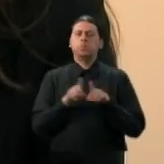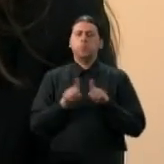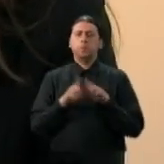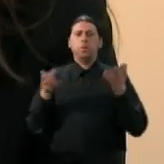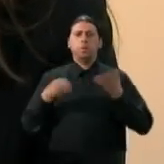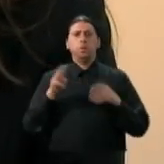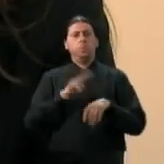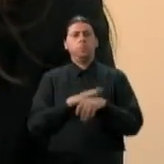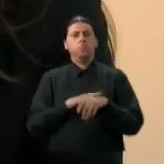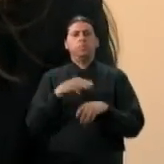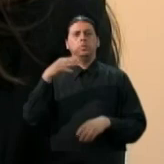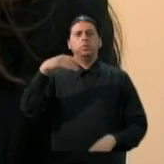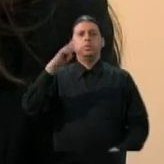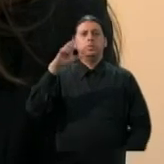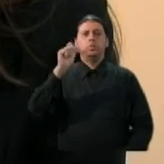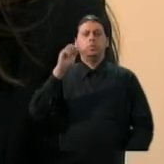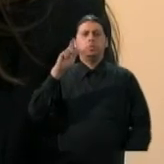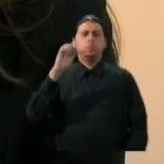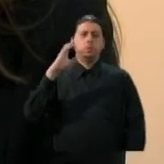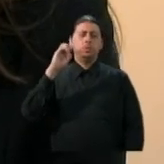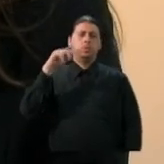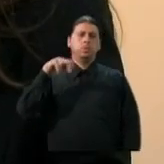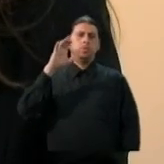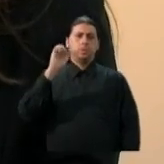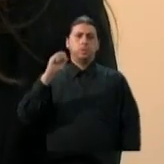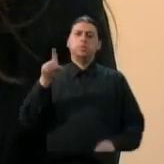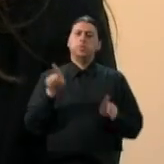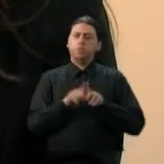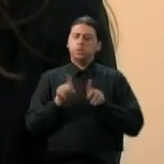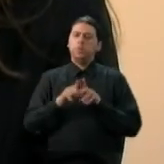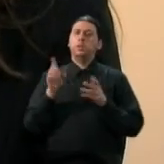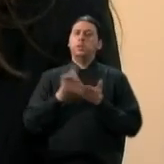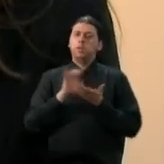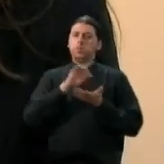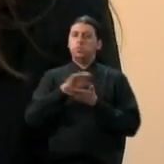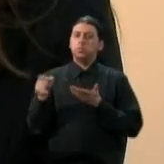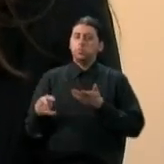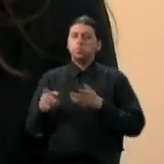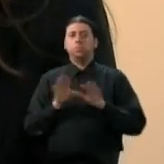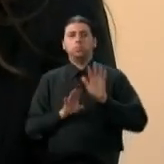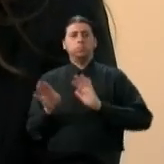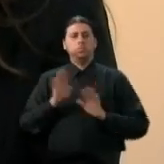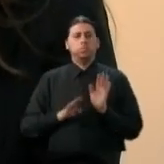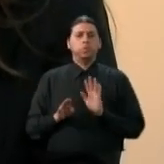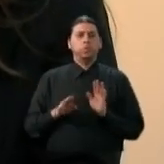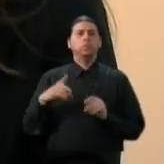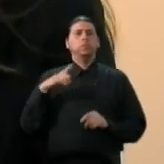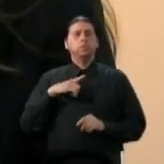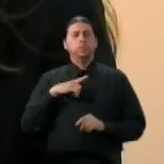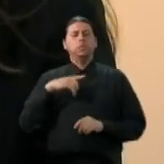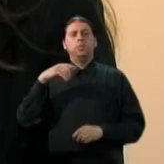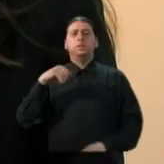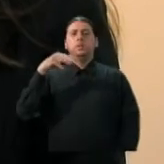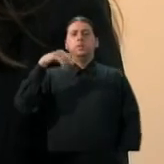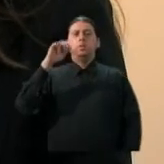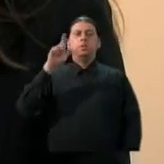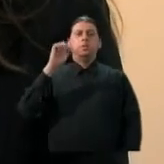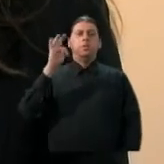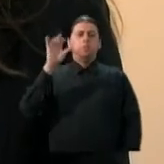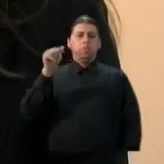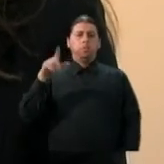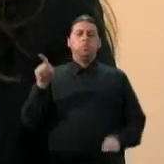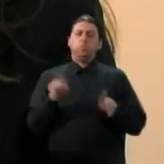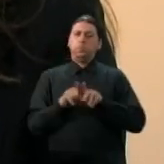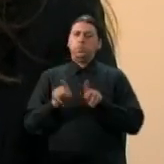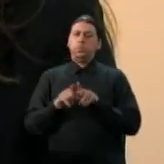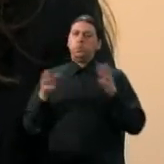a meningocócica também, que também tem aqueles casos de epidemias, pelo meningite pelo meningococo C, também agora vai